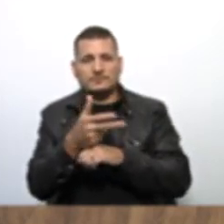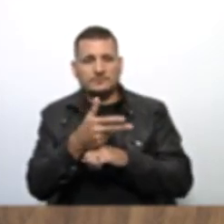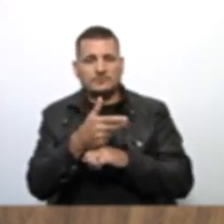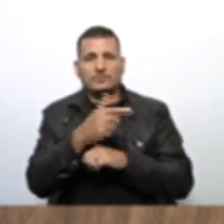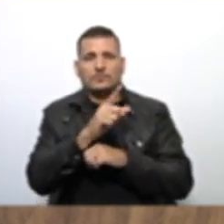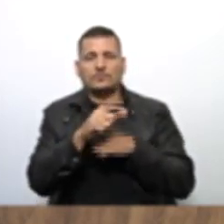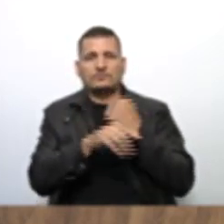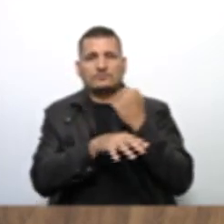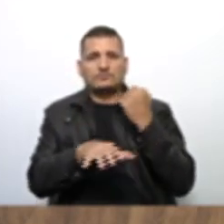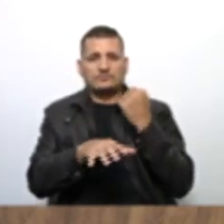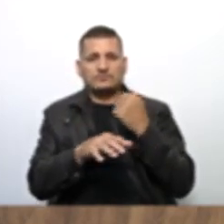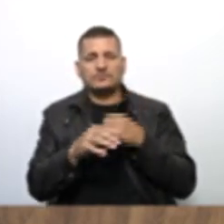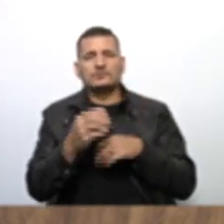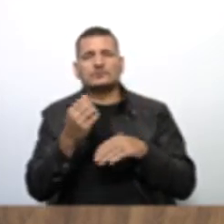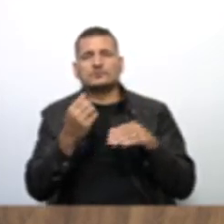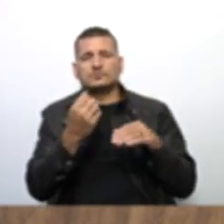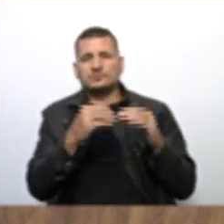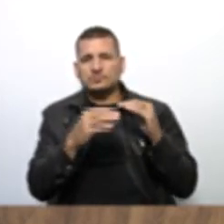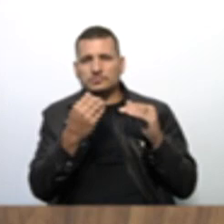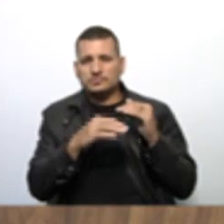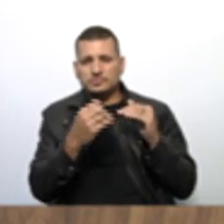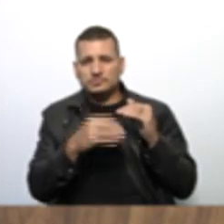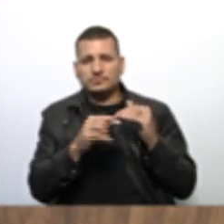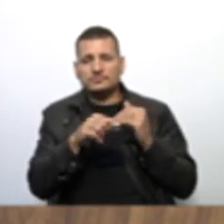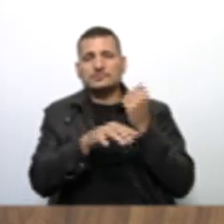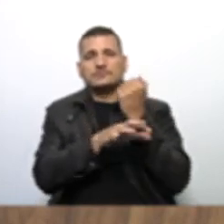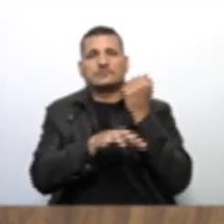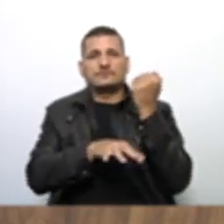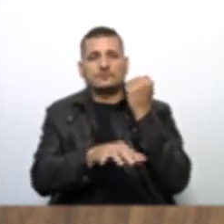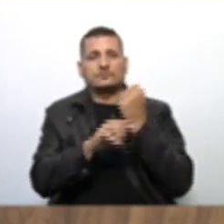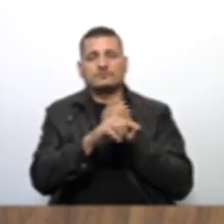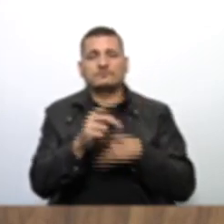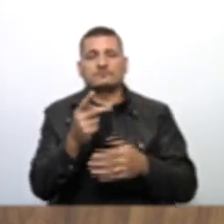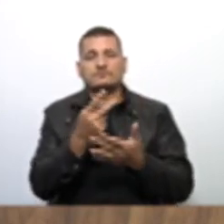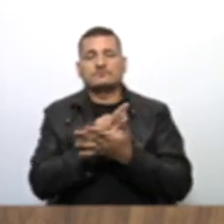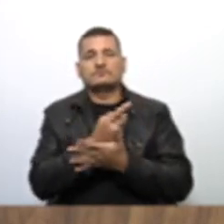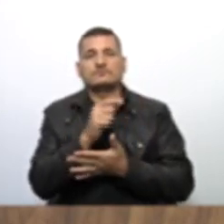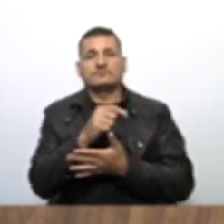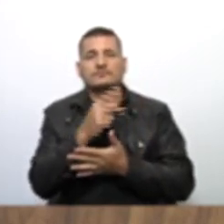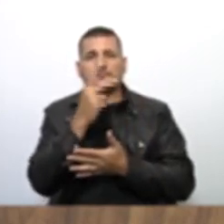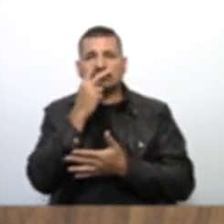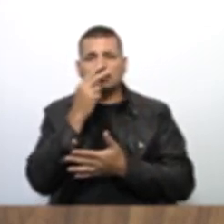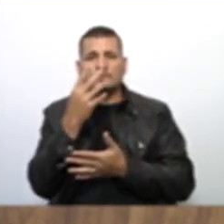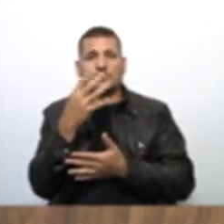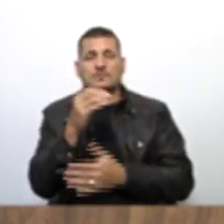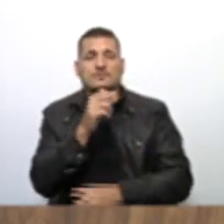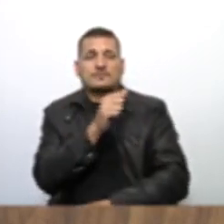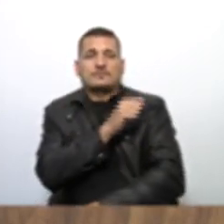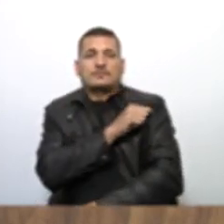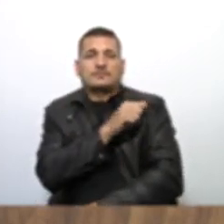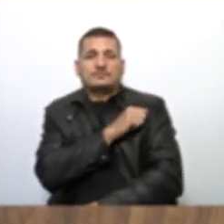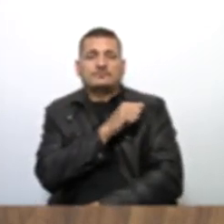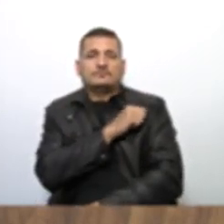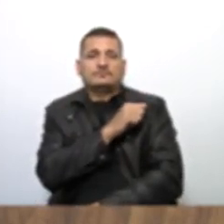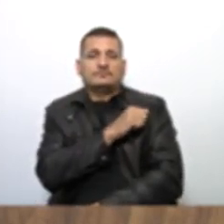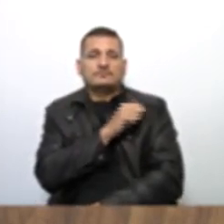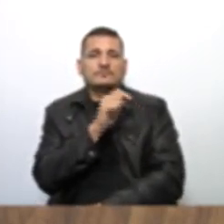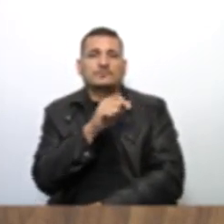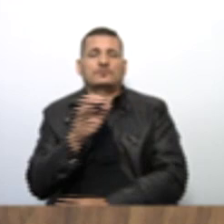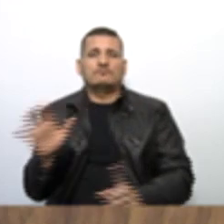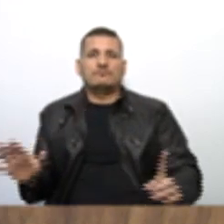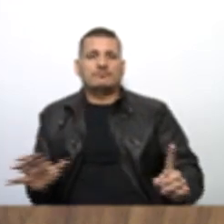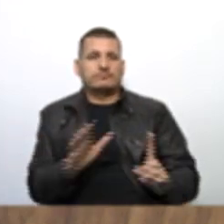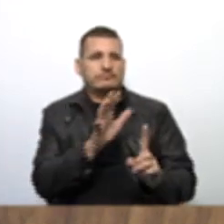De tantas requisições, tantas chamadas, o servidor não deu conta, é como se os 40 alunos de uma sala de aula fossem falar com o professor